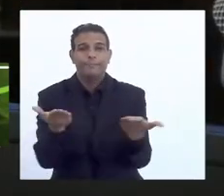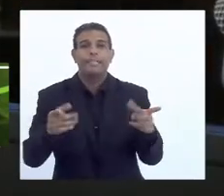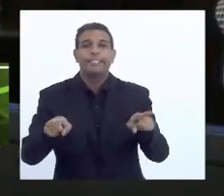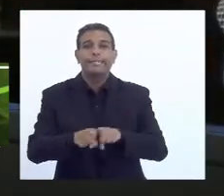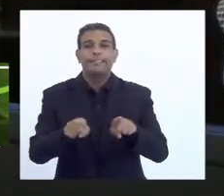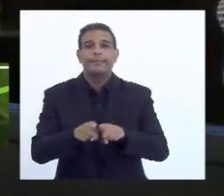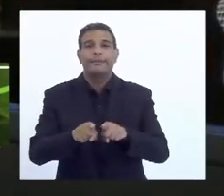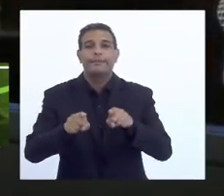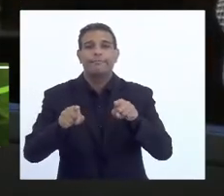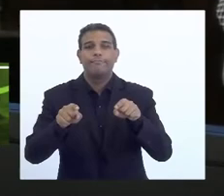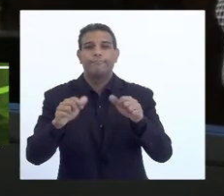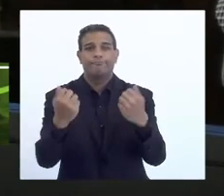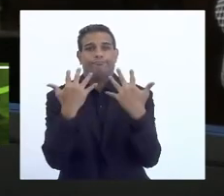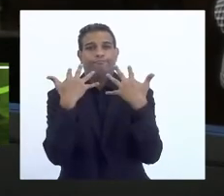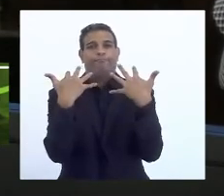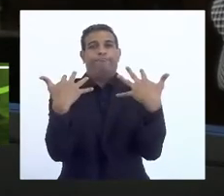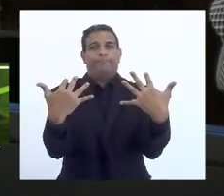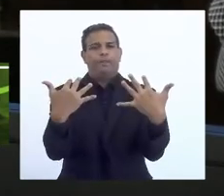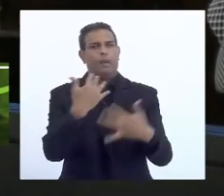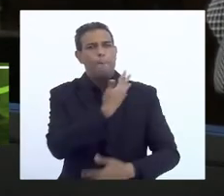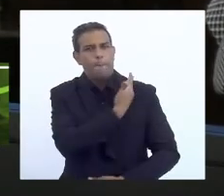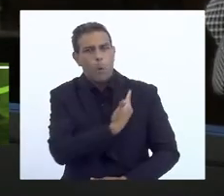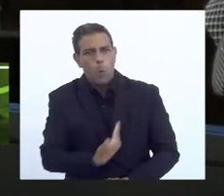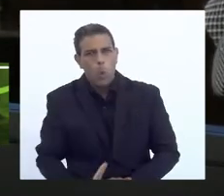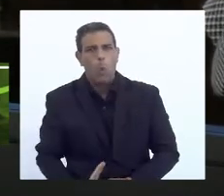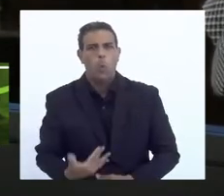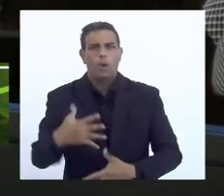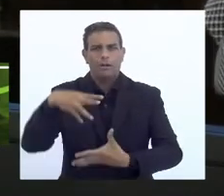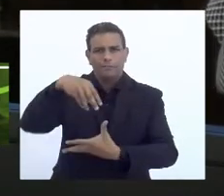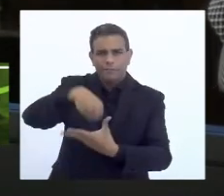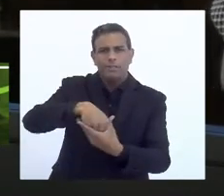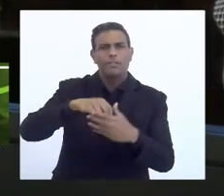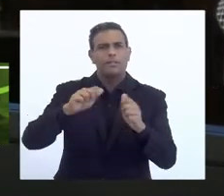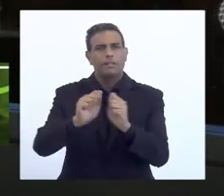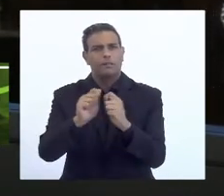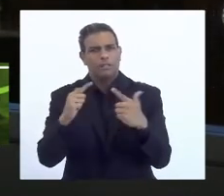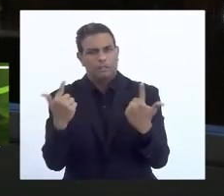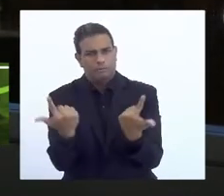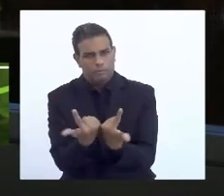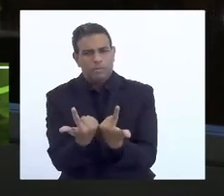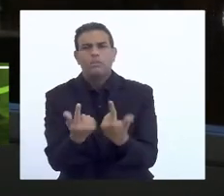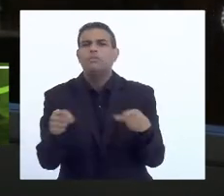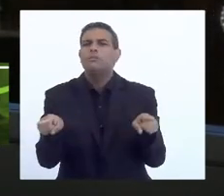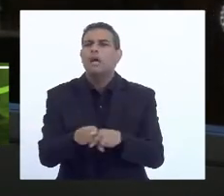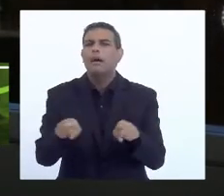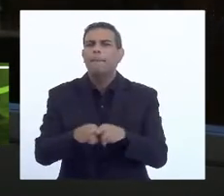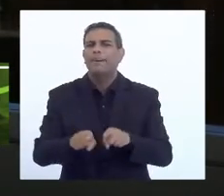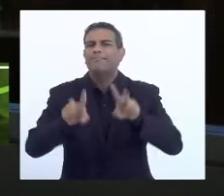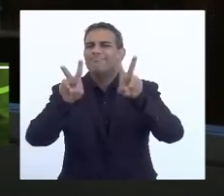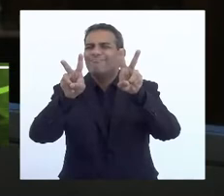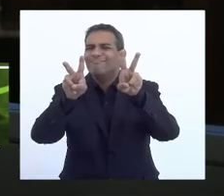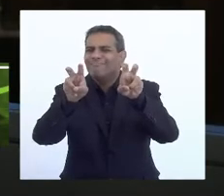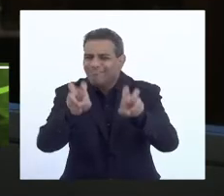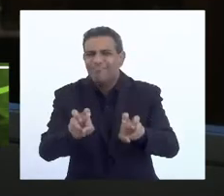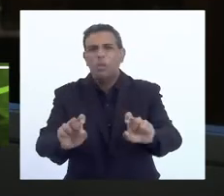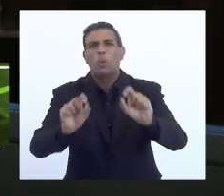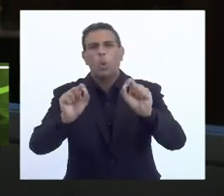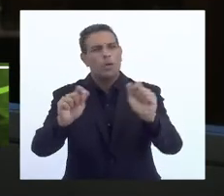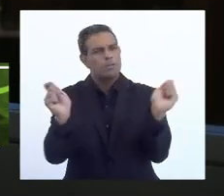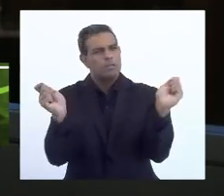essa audiência pública aqui na Assembleia Legislativa tem um